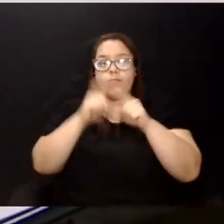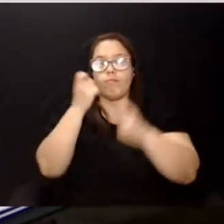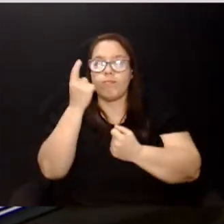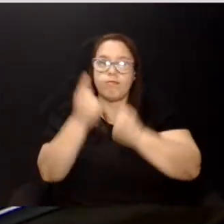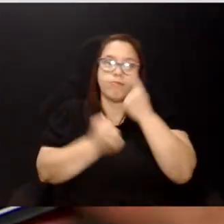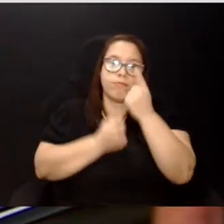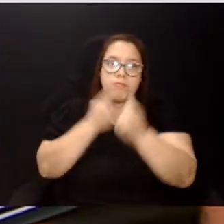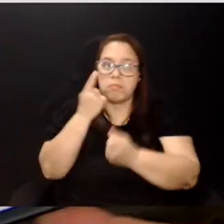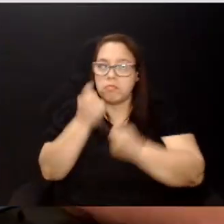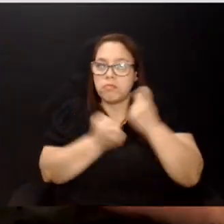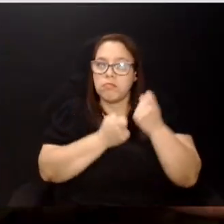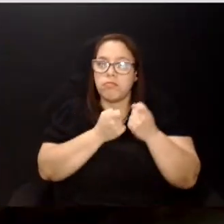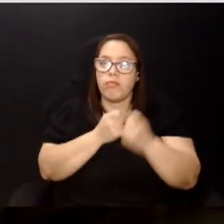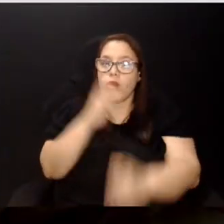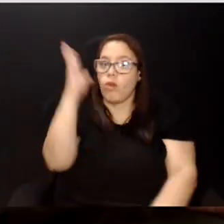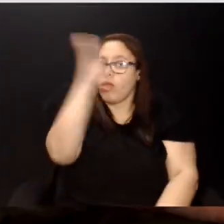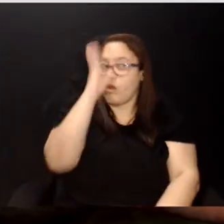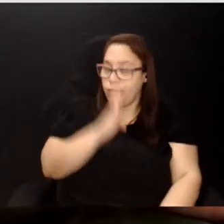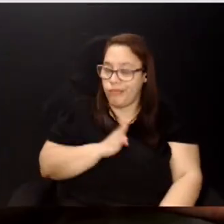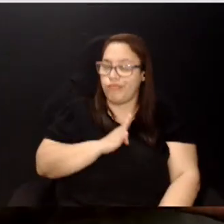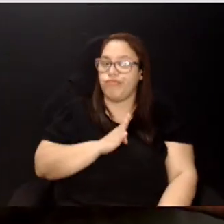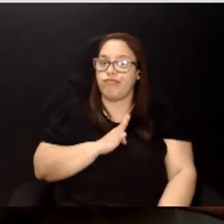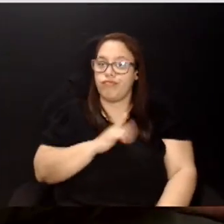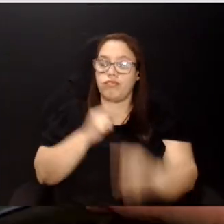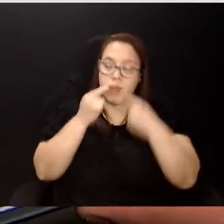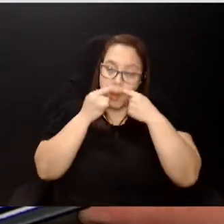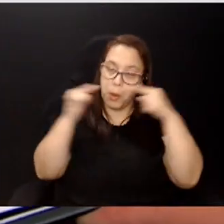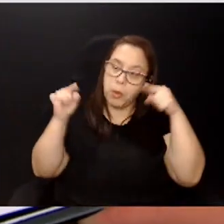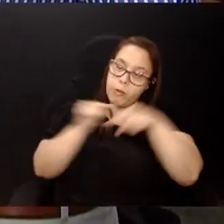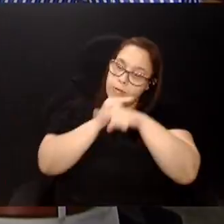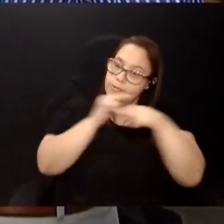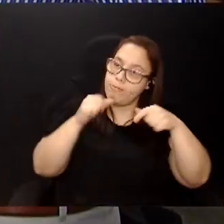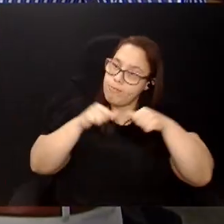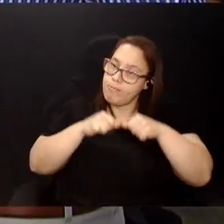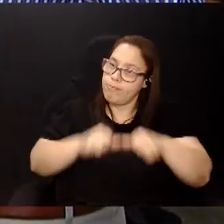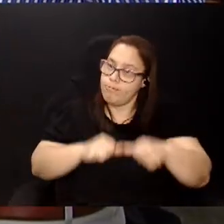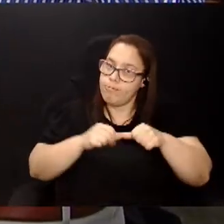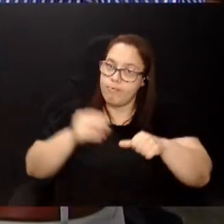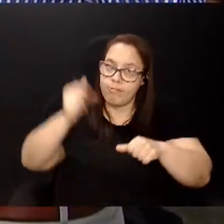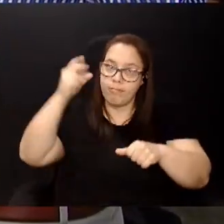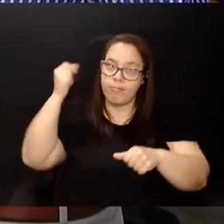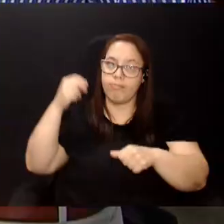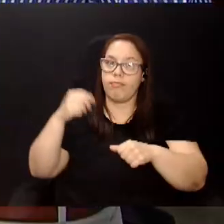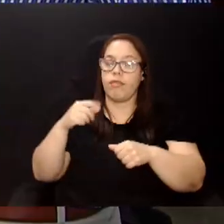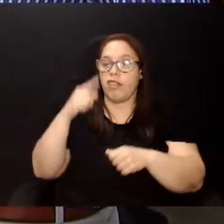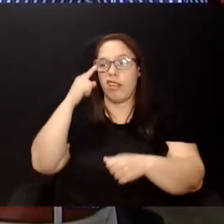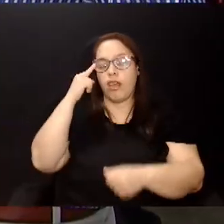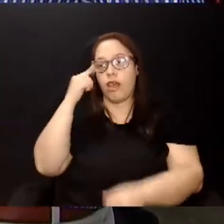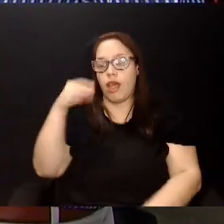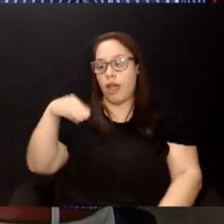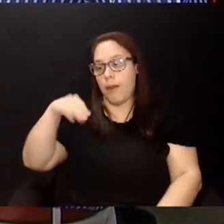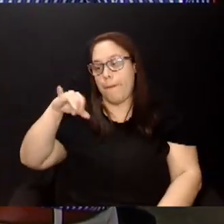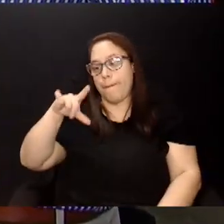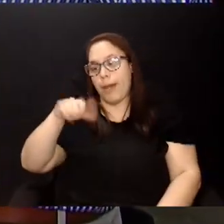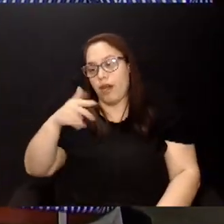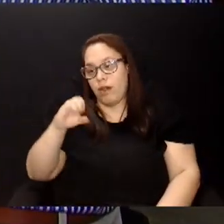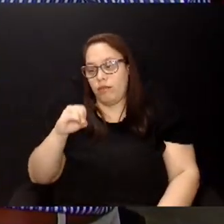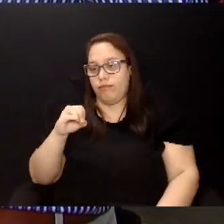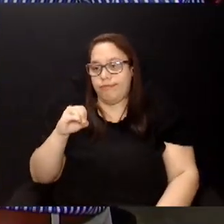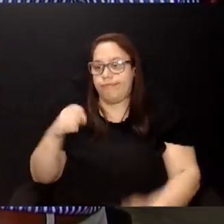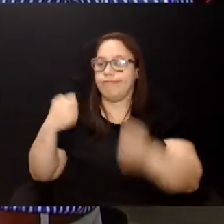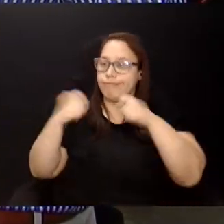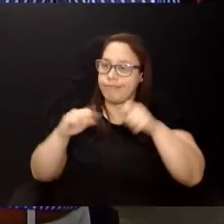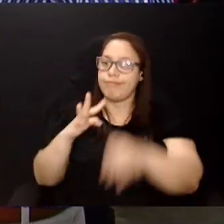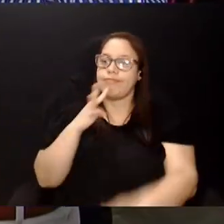da brasilidade que o Carlos Gomes fez questão de manter lá em Milão, mostrar para as pessoas o quanto elas precisam conhecer